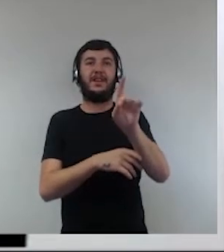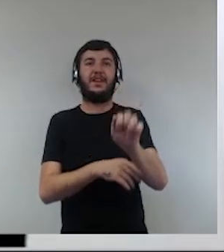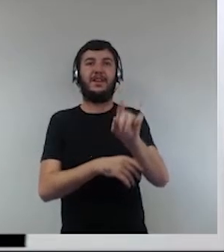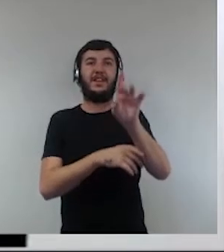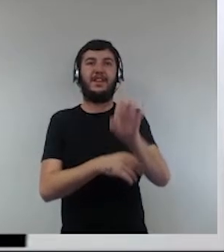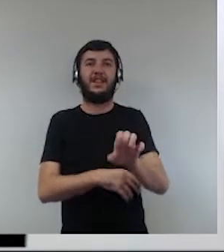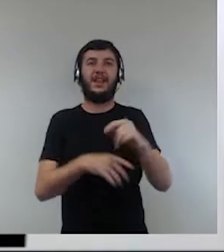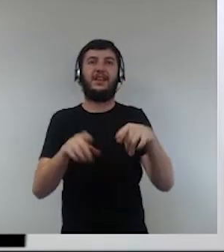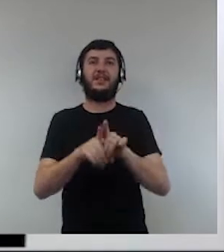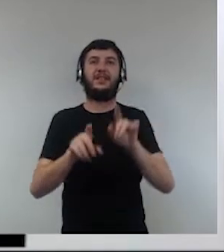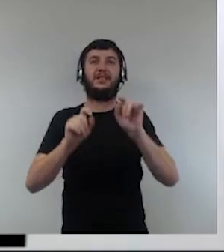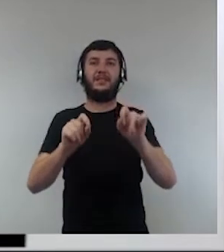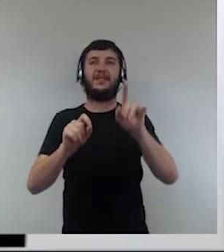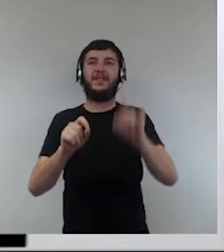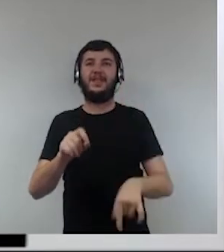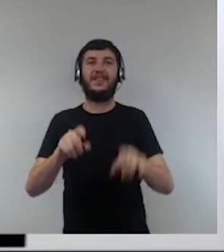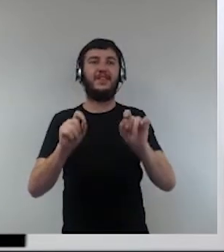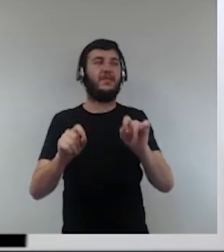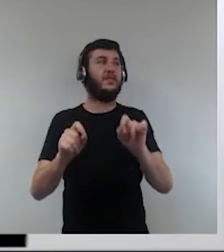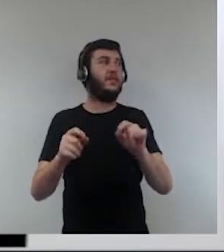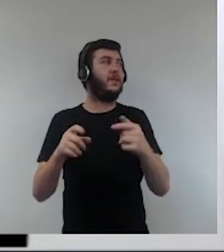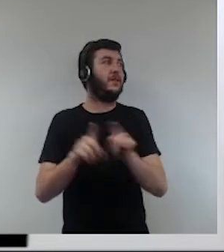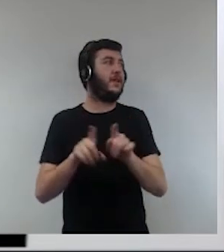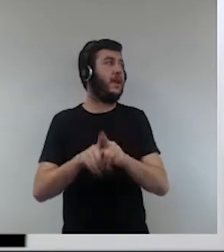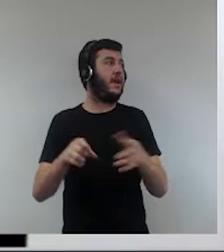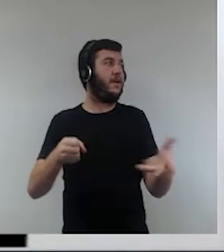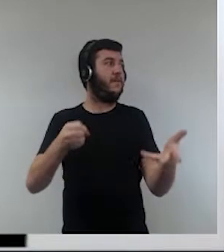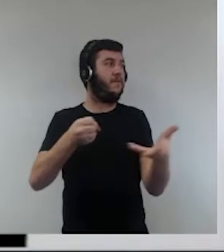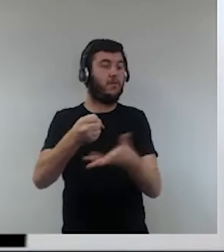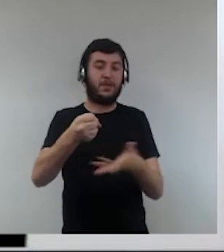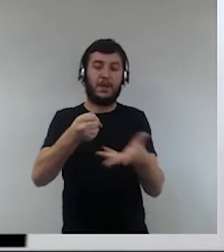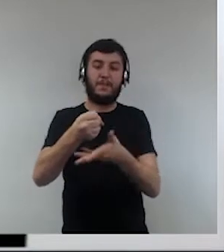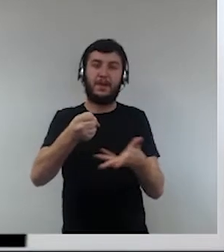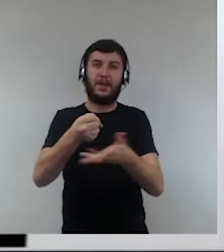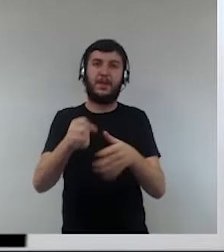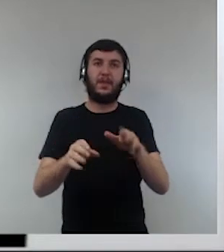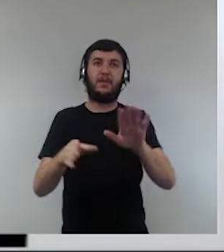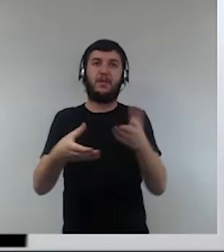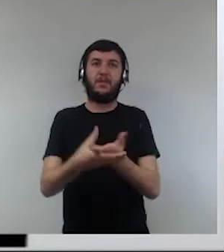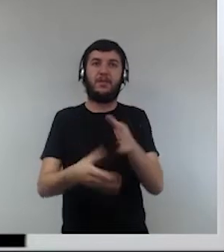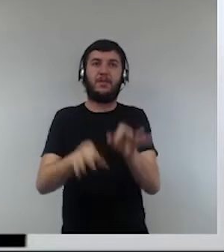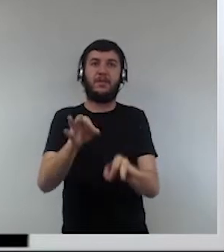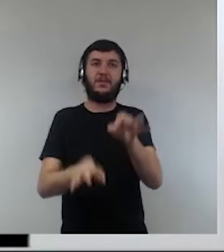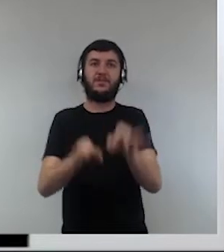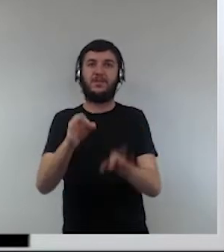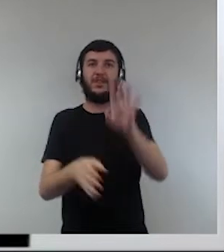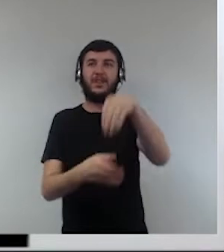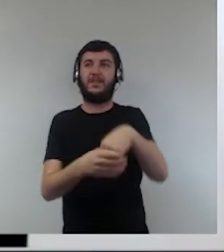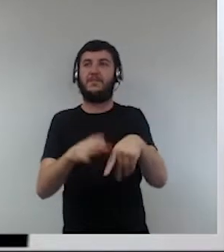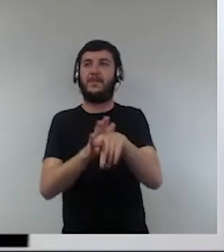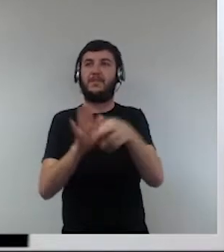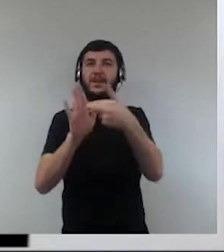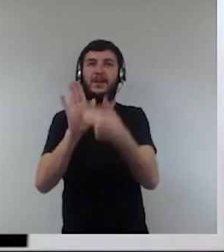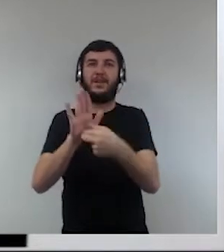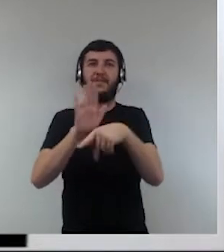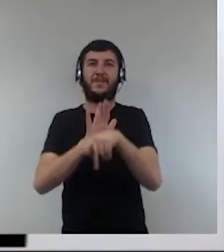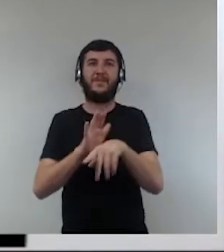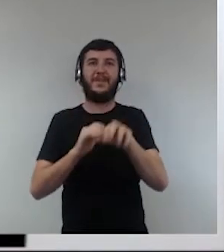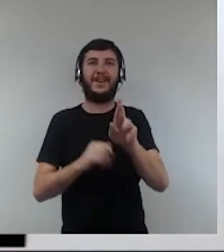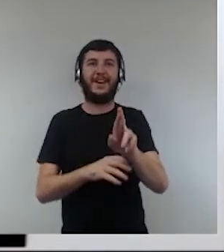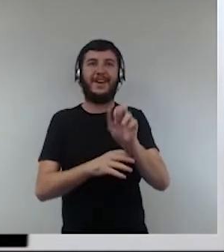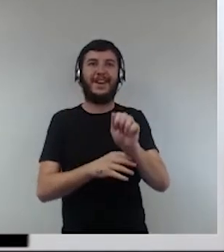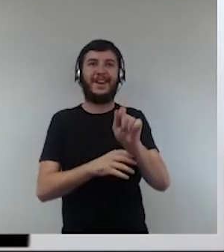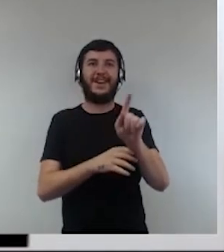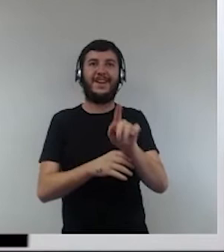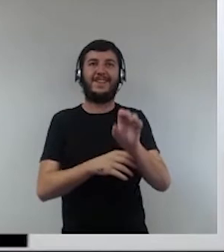A fundamentação desses julgados centra-se no princípio da razoabilidade. Eu fiz aqui um